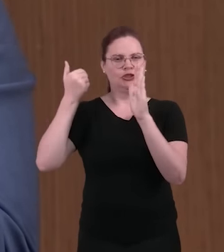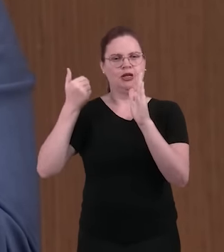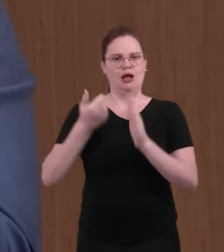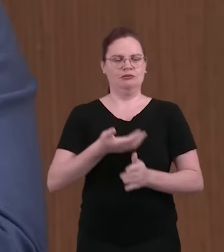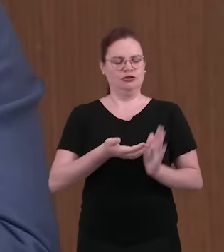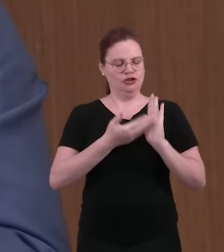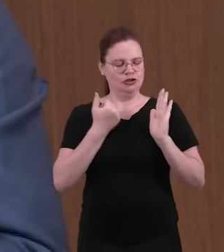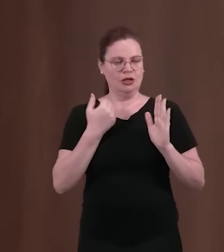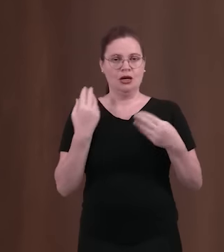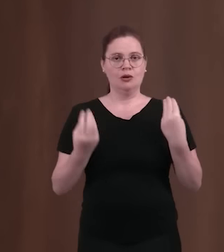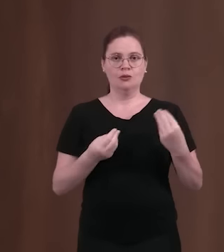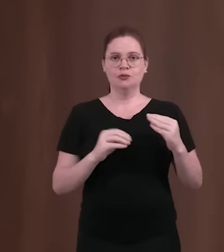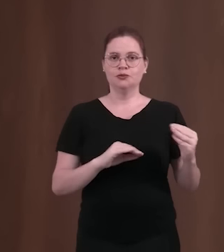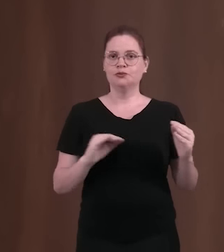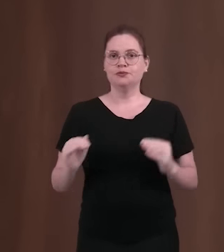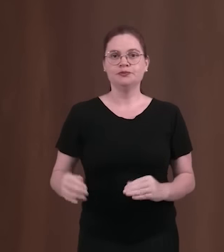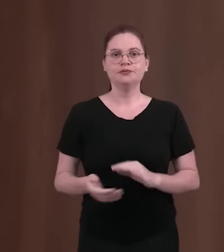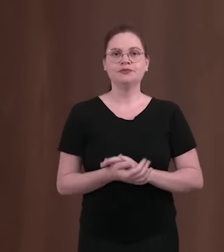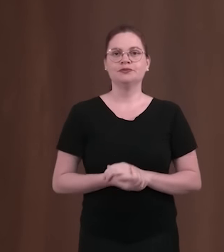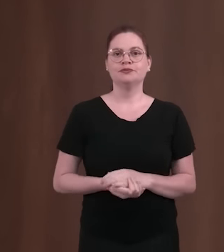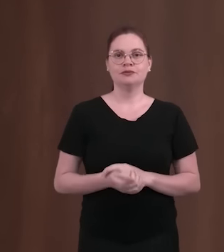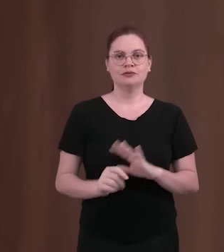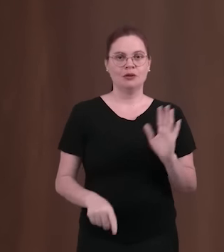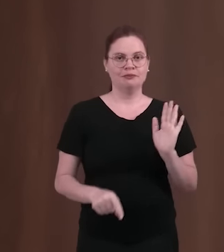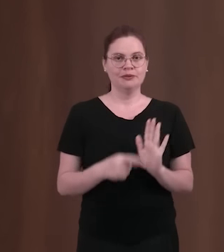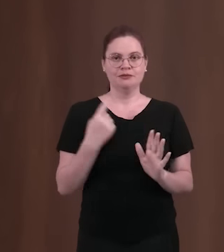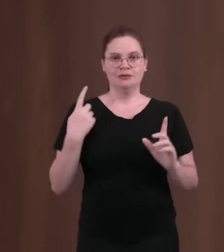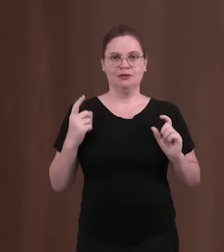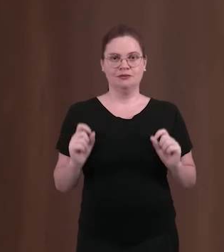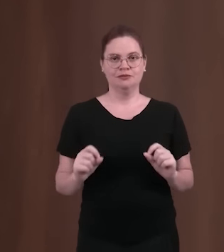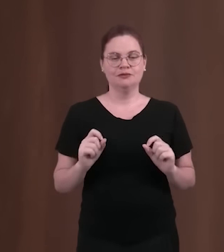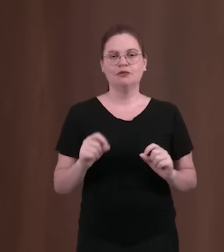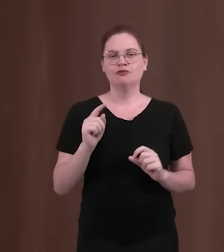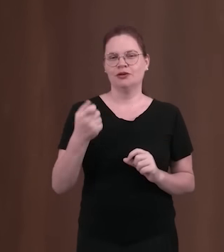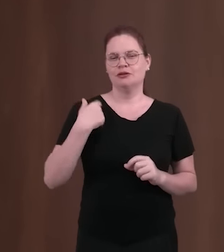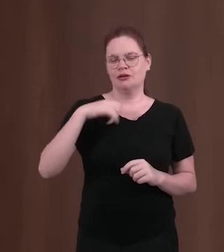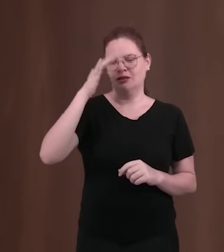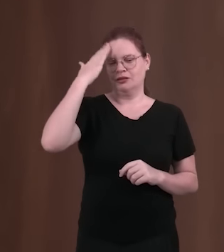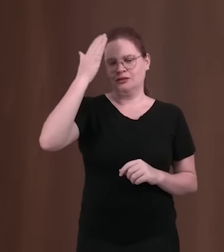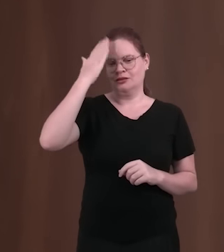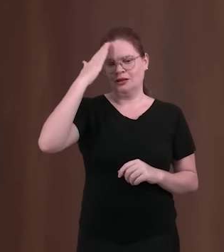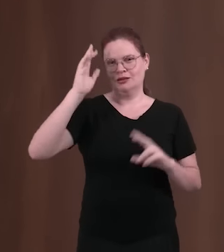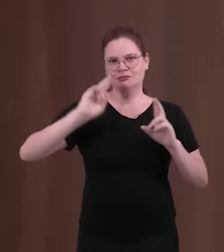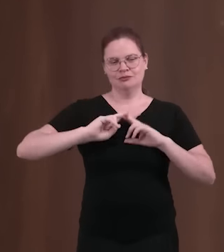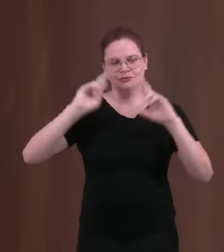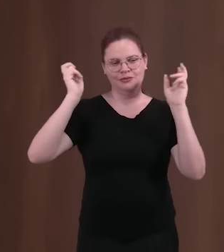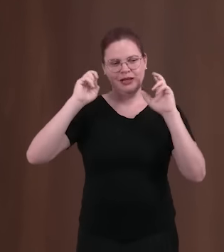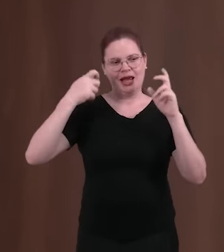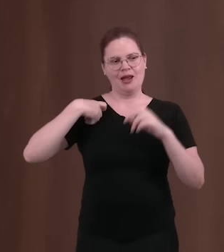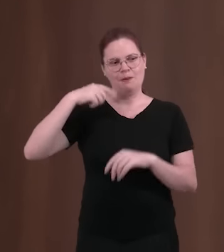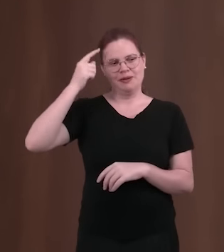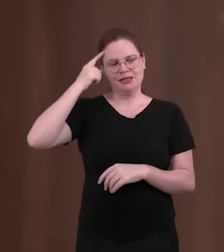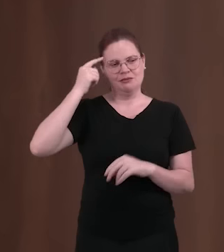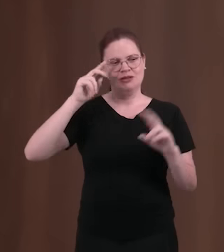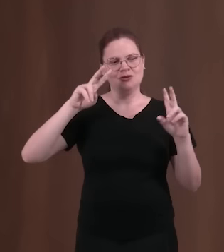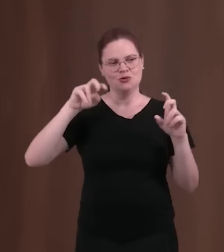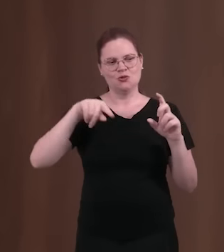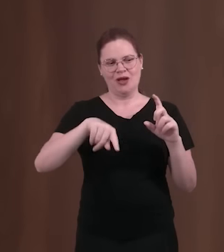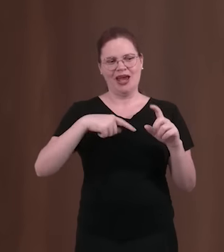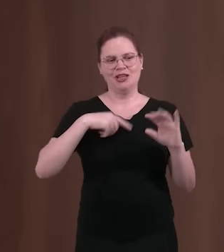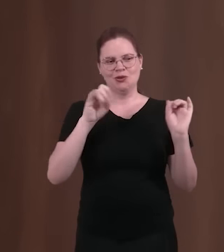nossos corações? Bom, primeira coisa é você já identificar que é um pensamento